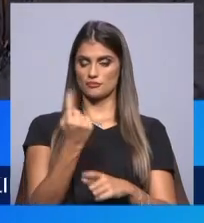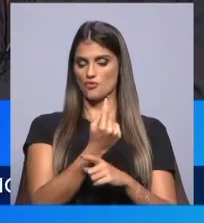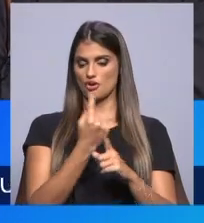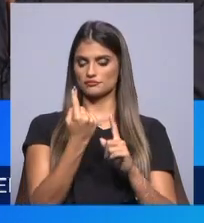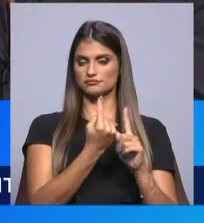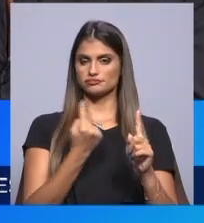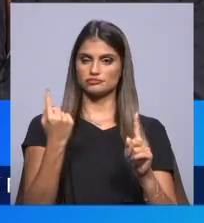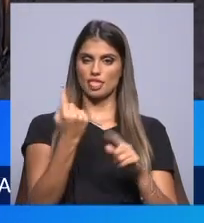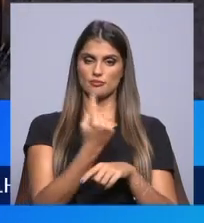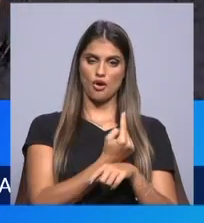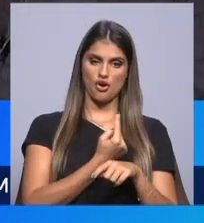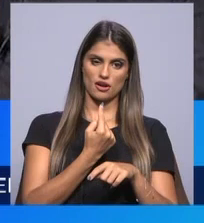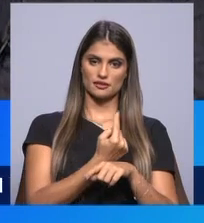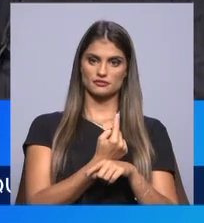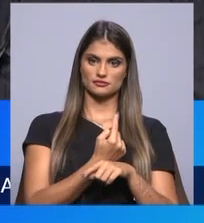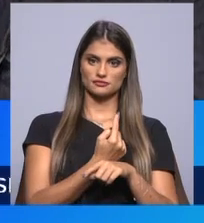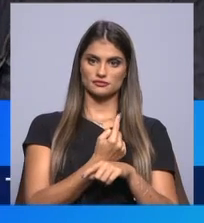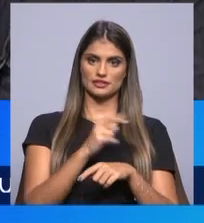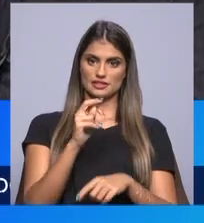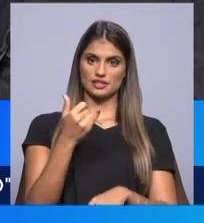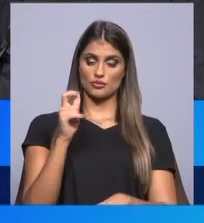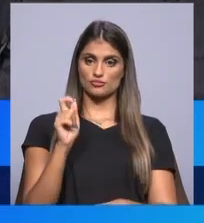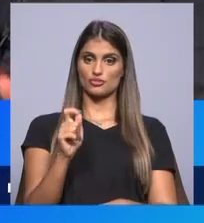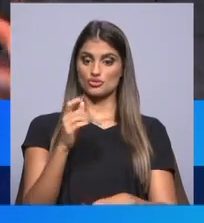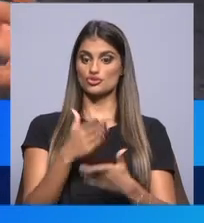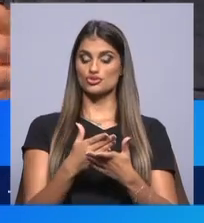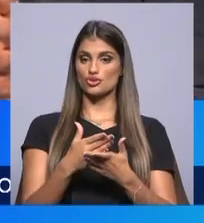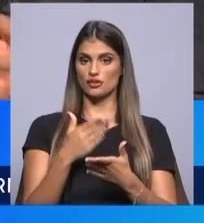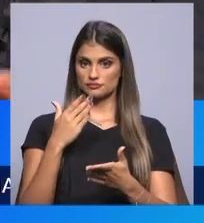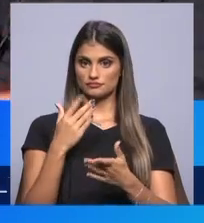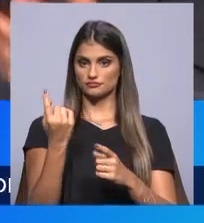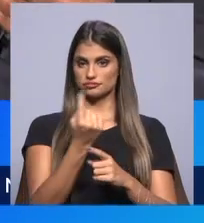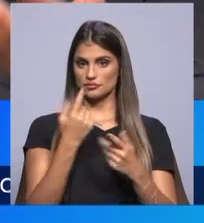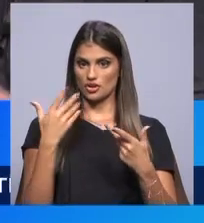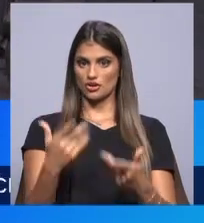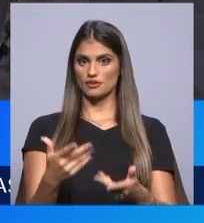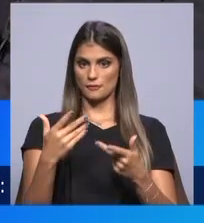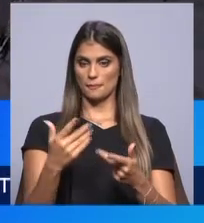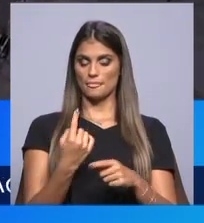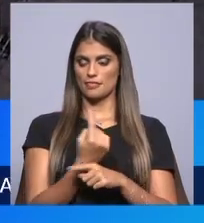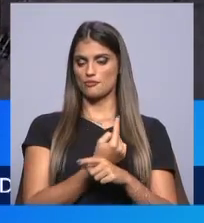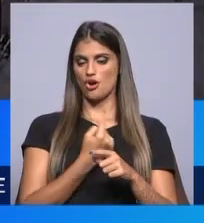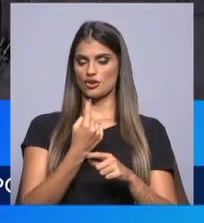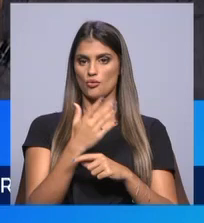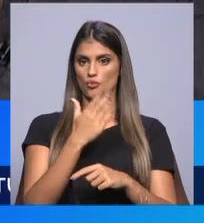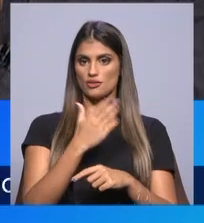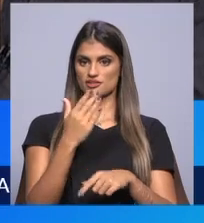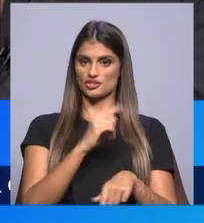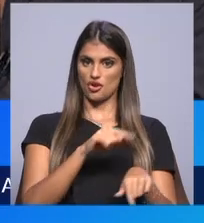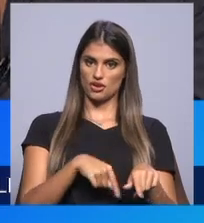foi encurtado em 32 minutos. Ou seja, orbita agora, demora cerca de 11 horas